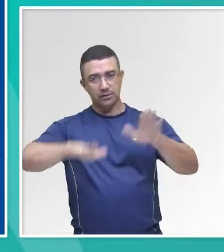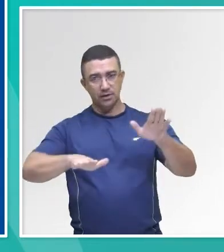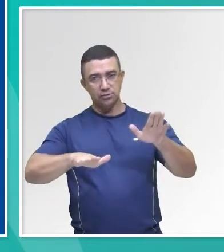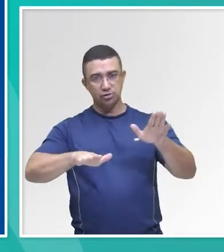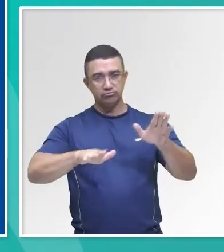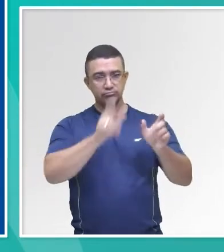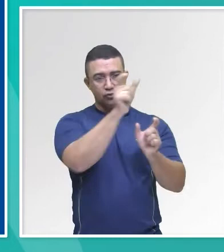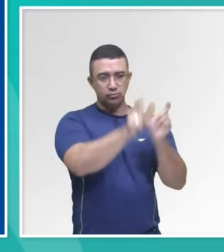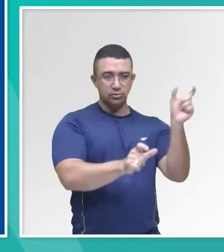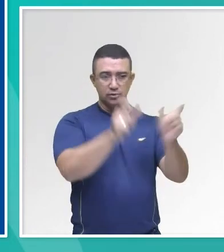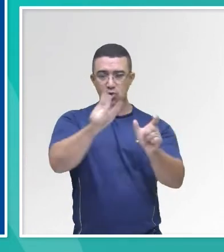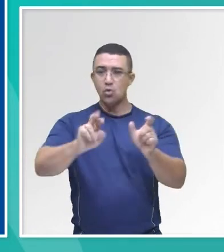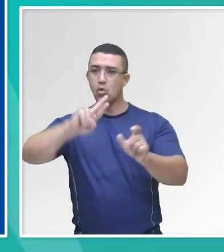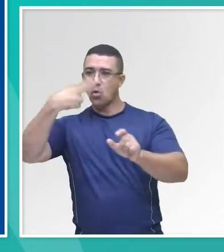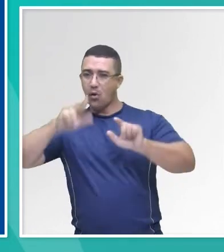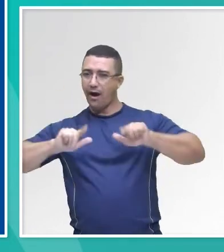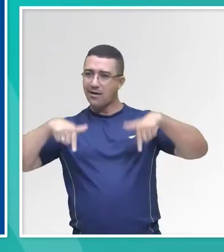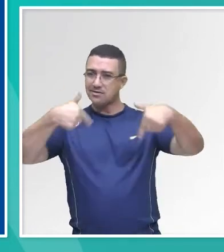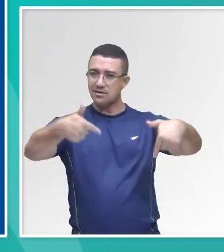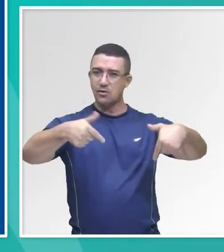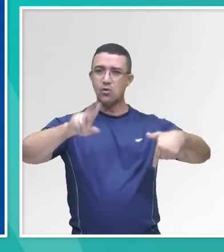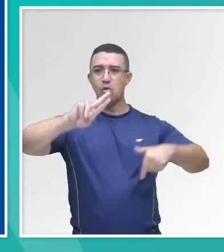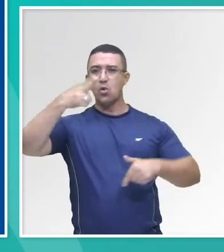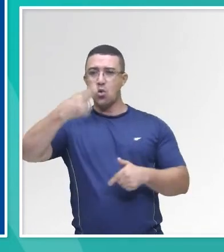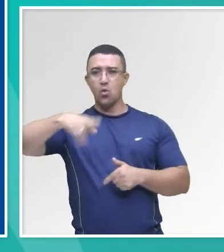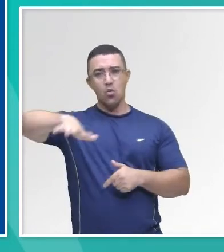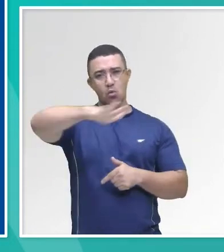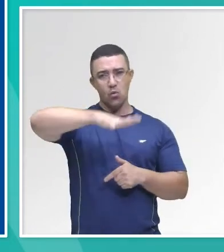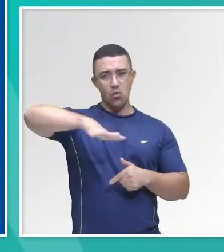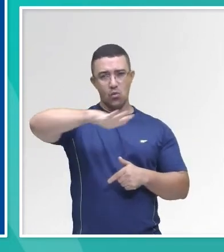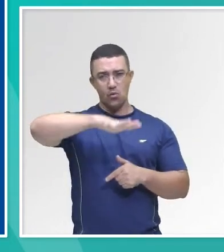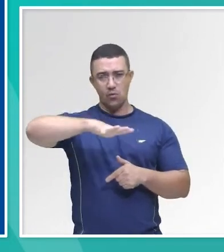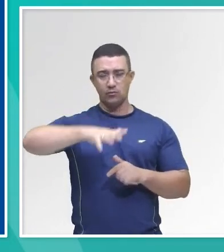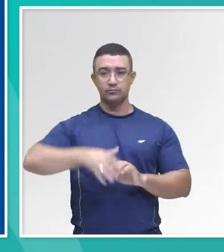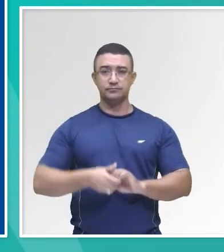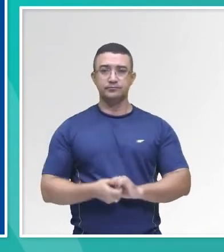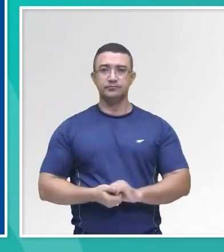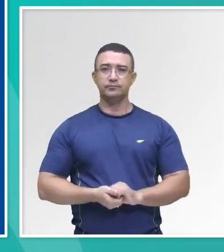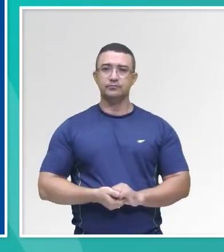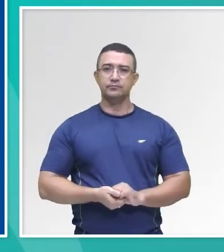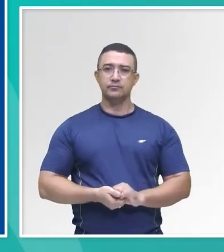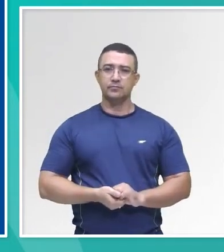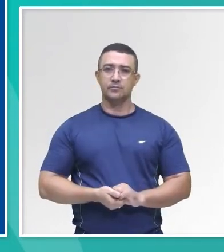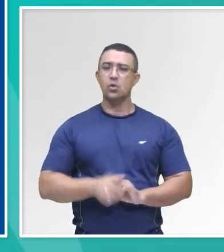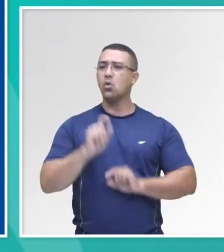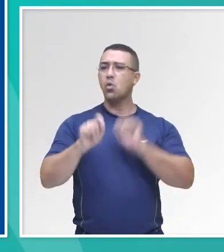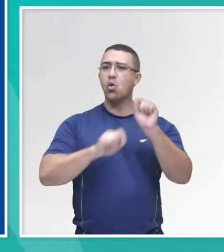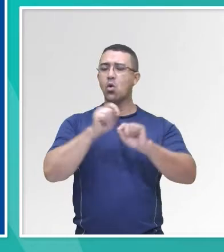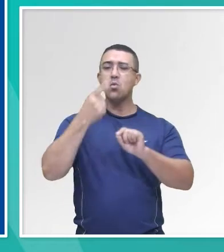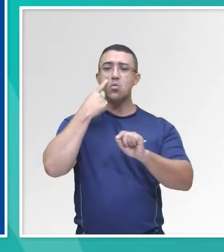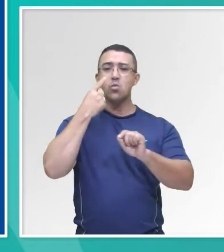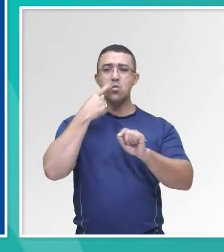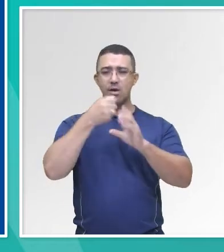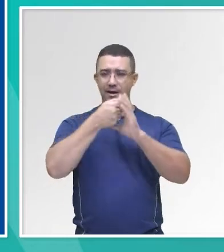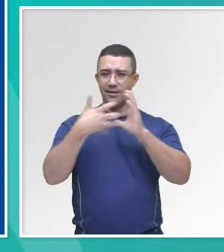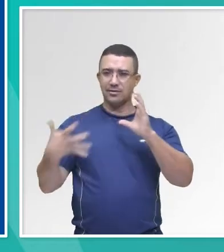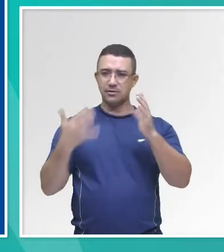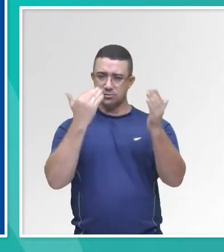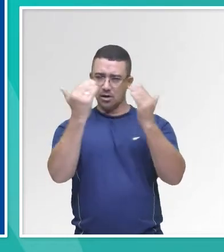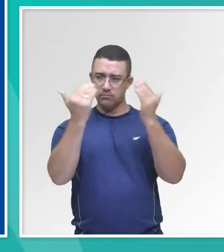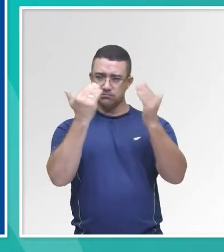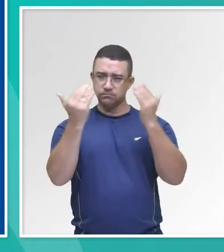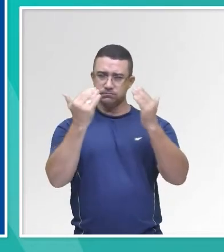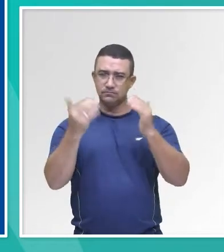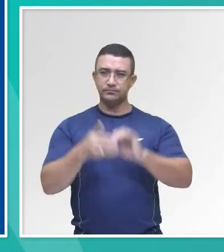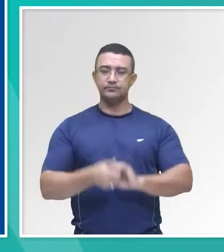ação, ou ainda ao espaço. Vamos analisar aqui? Vamos analisar como funcionam essas características? Vamos analisar? Muito bem,